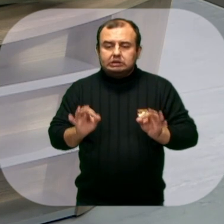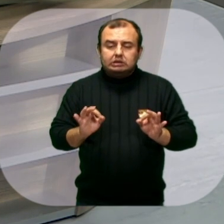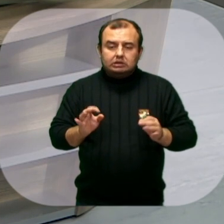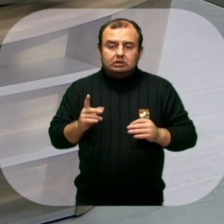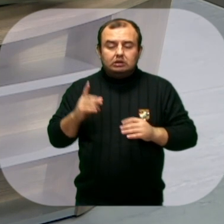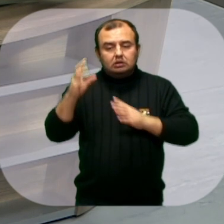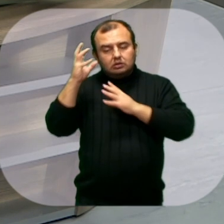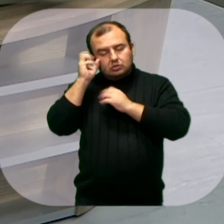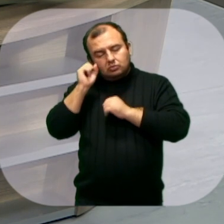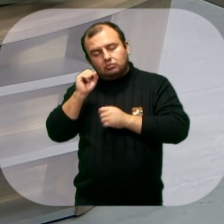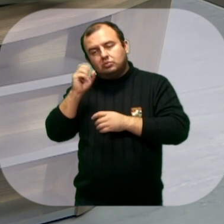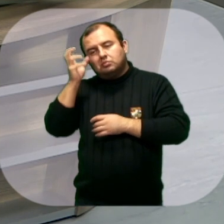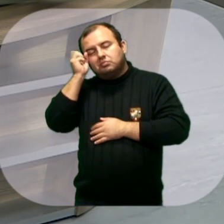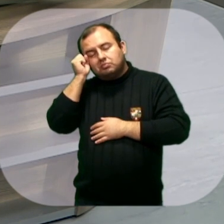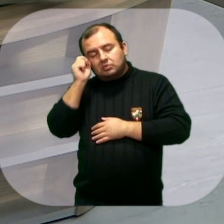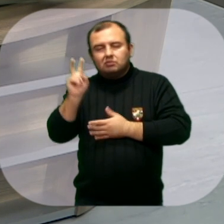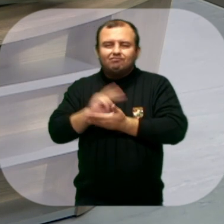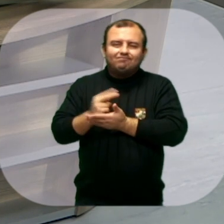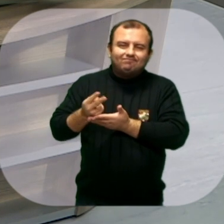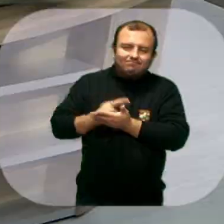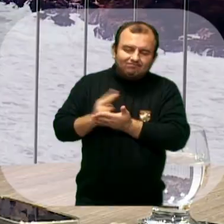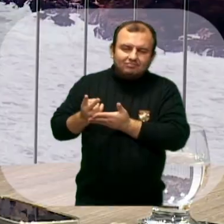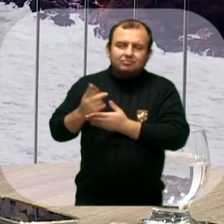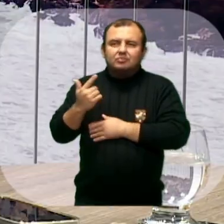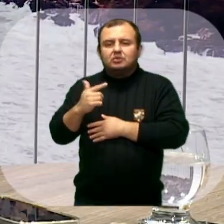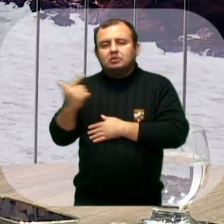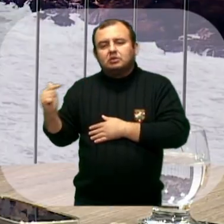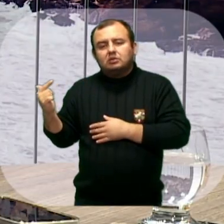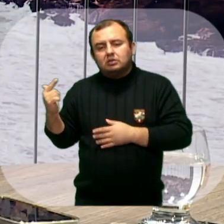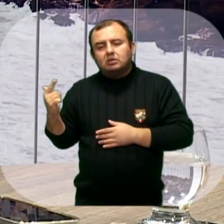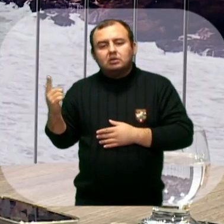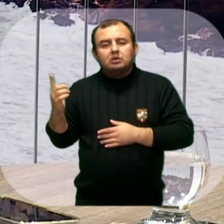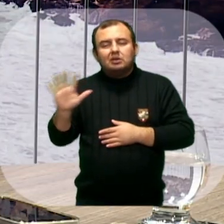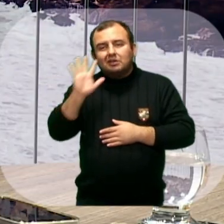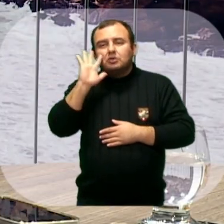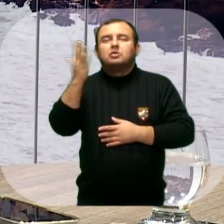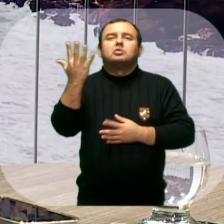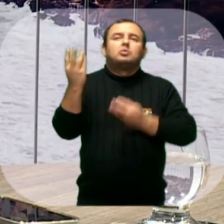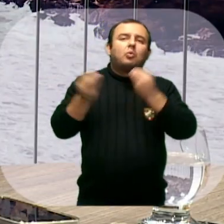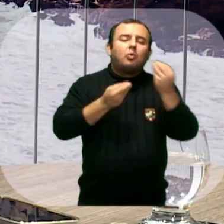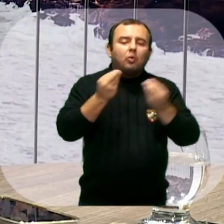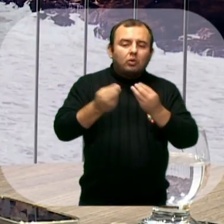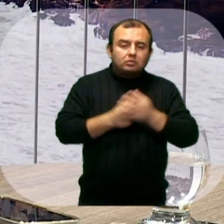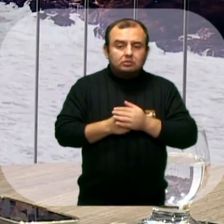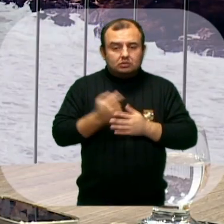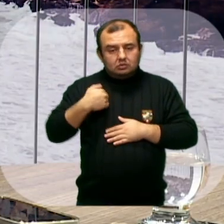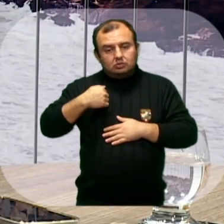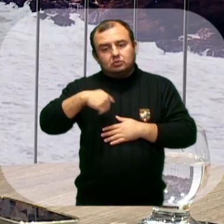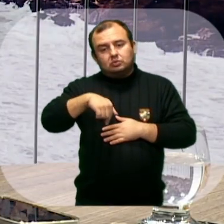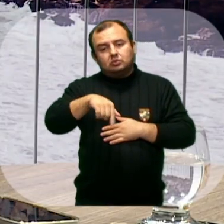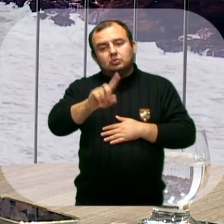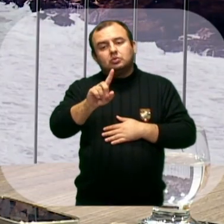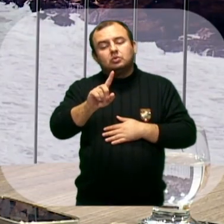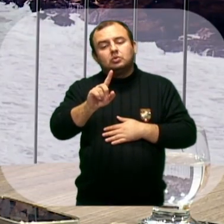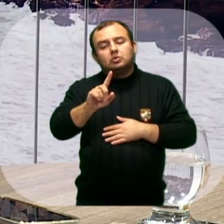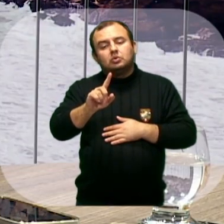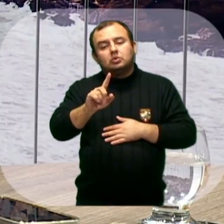noite eu não dormi. Aí eu disse, não, tem que ter uma saída, tem que ter uma saída. Aí eu fui, olha